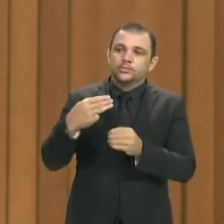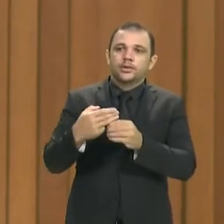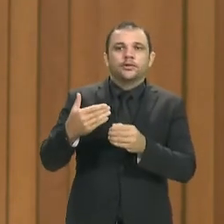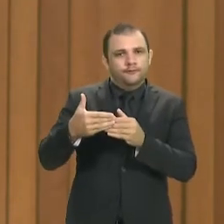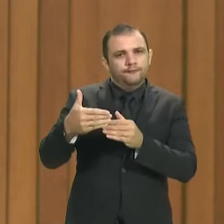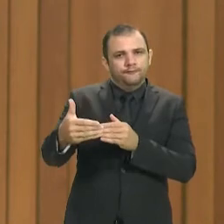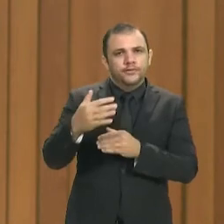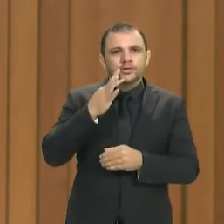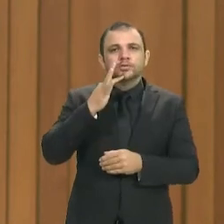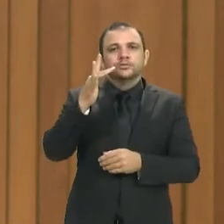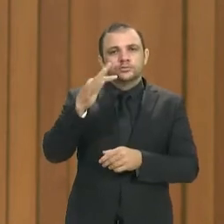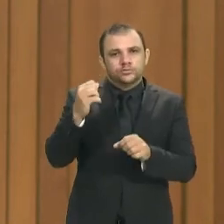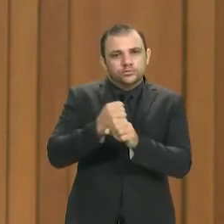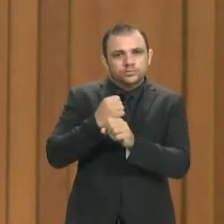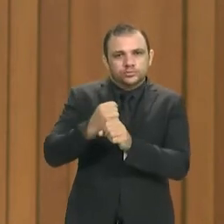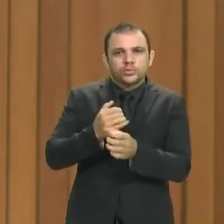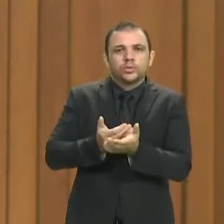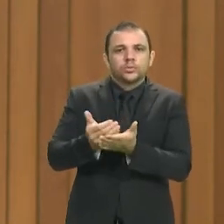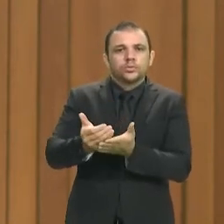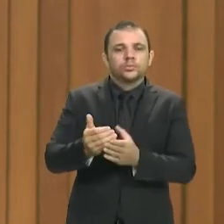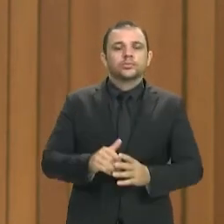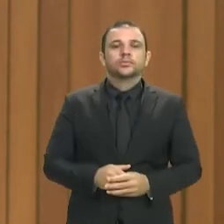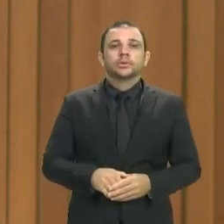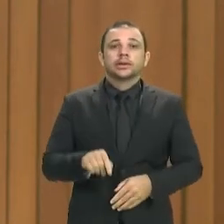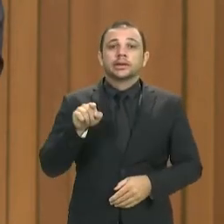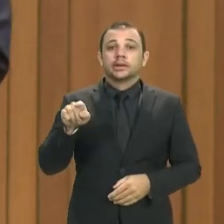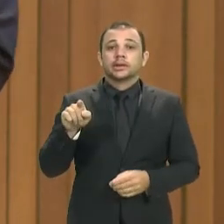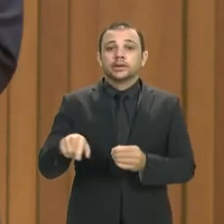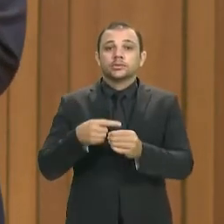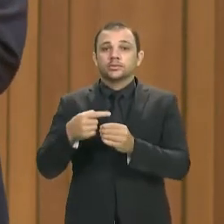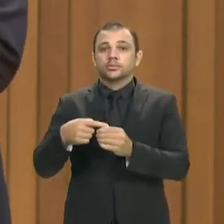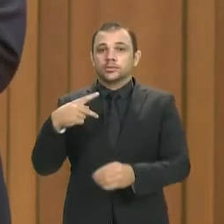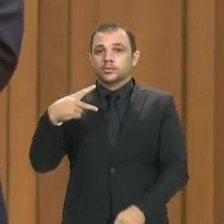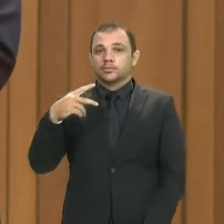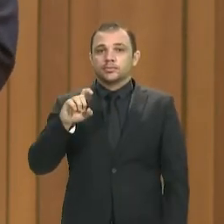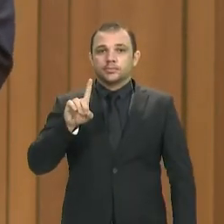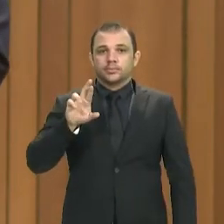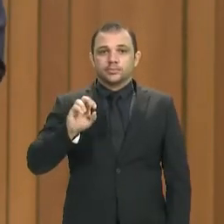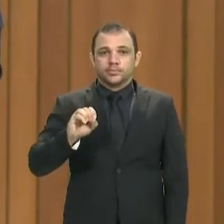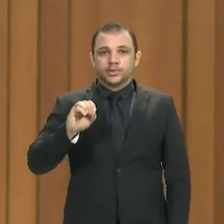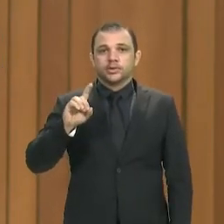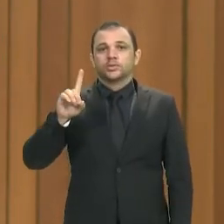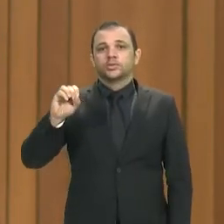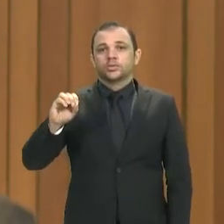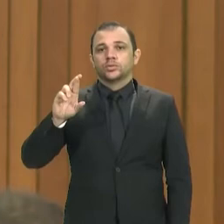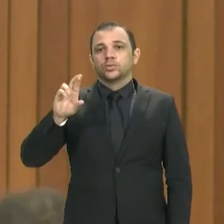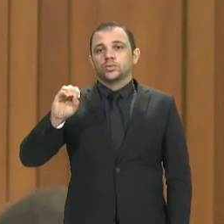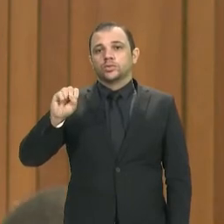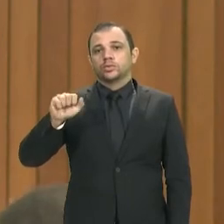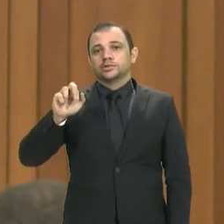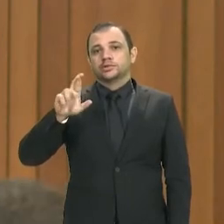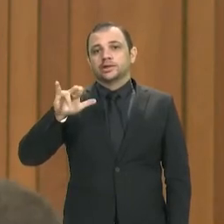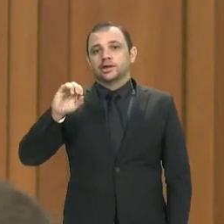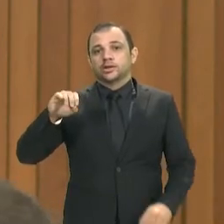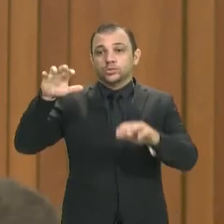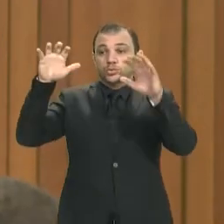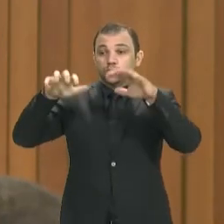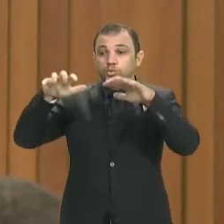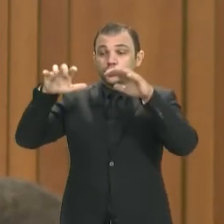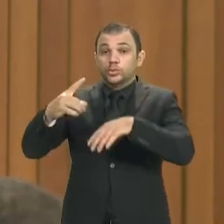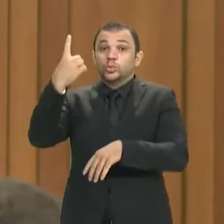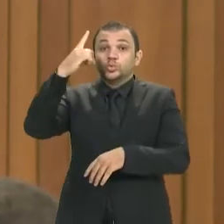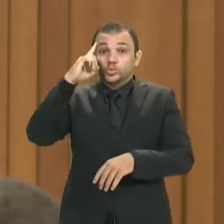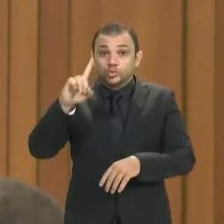o município de Pedro do Rosário, em um dia, Vinícius Louro, choveu quase a mesma quantidade que em Pedreiras, quase